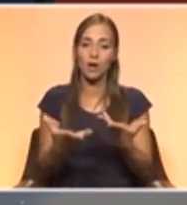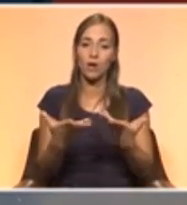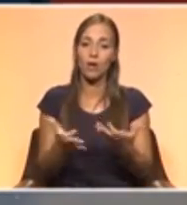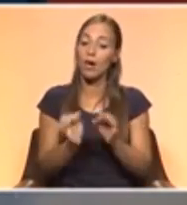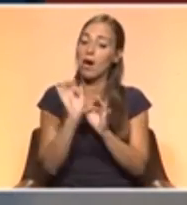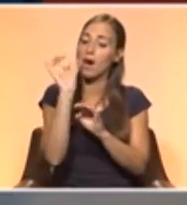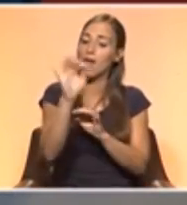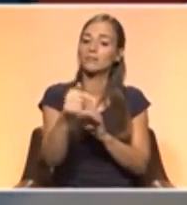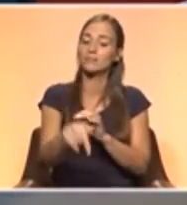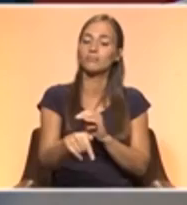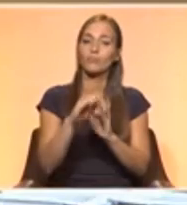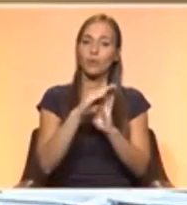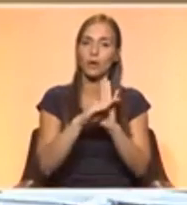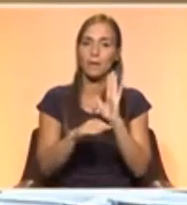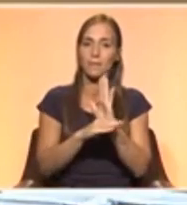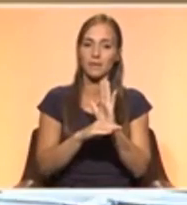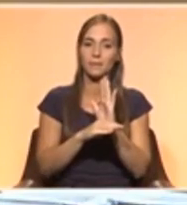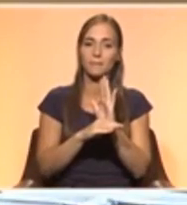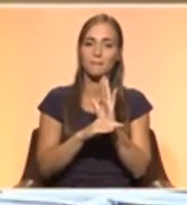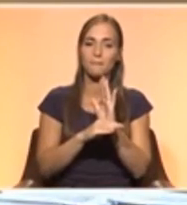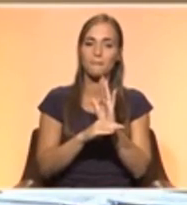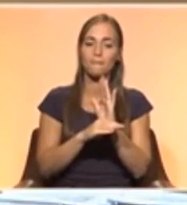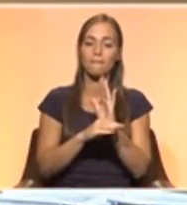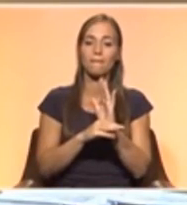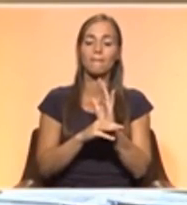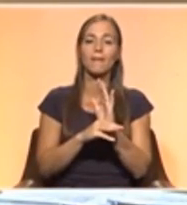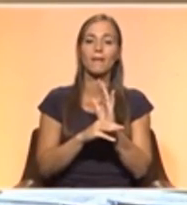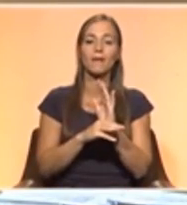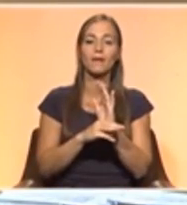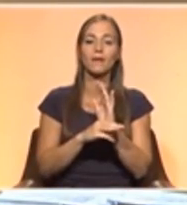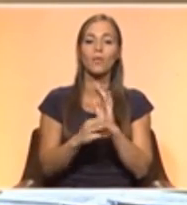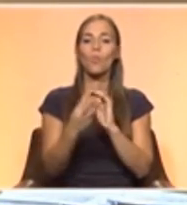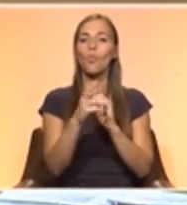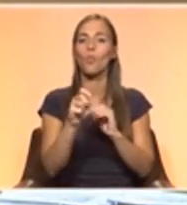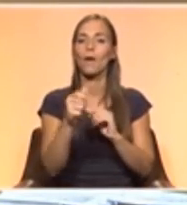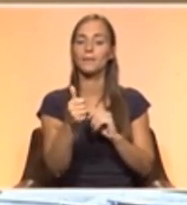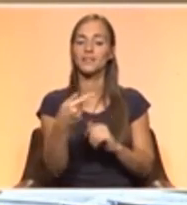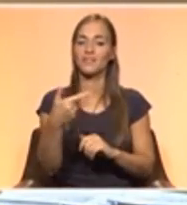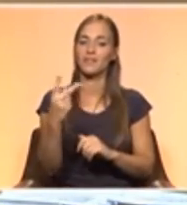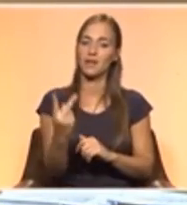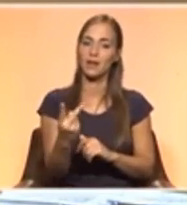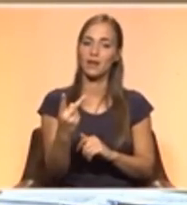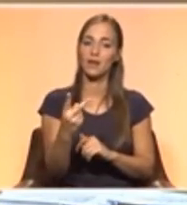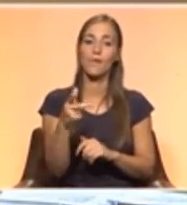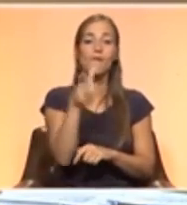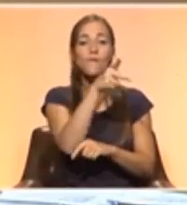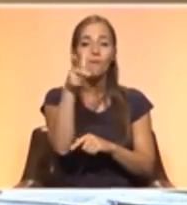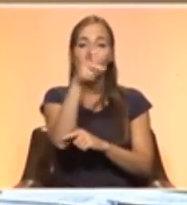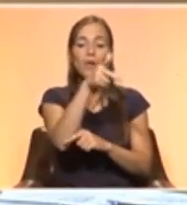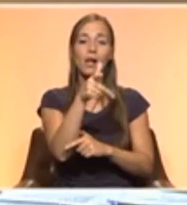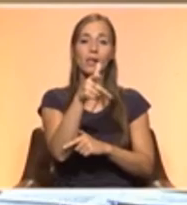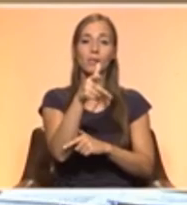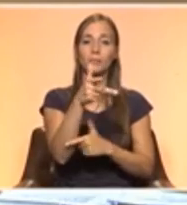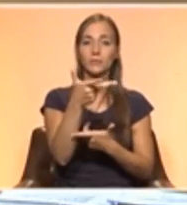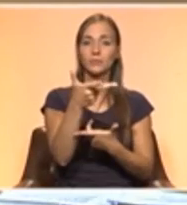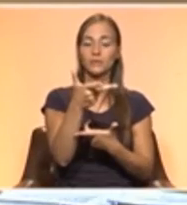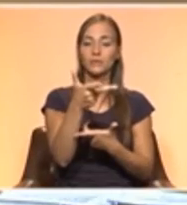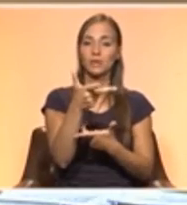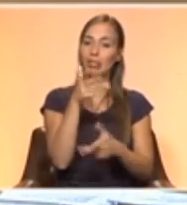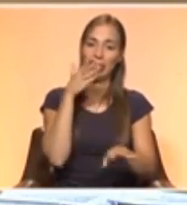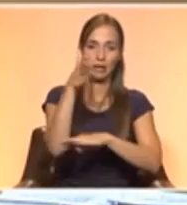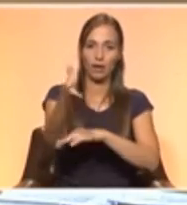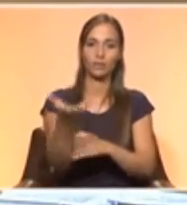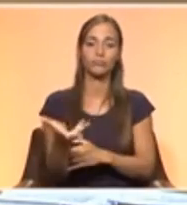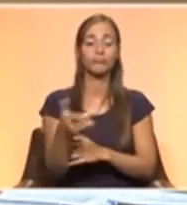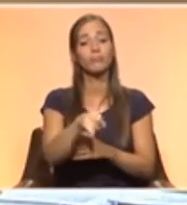programa que é um canal de uma web tv Onde fazemos eventos em direto de vídeo ou gravações e cobrimos eventos eh neste caso é uma forma